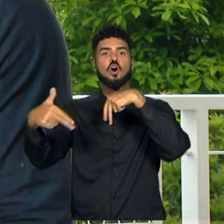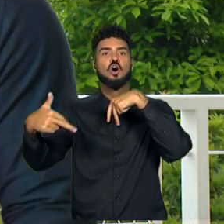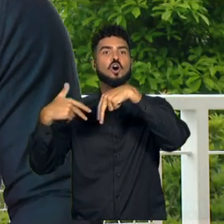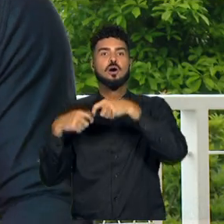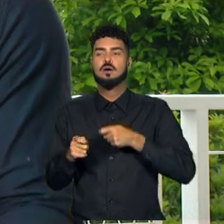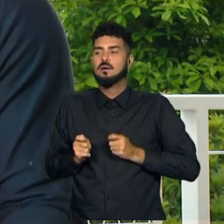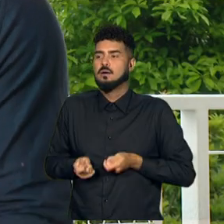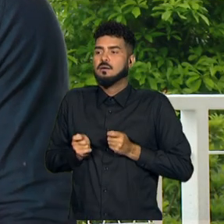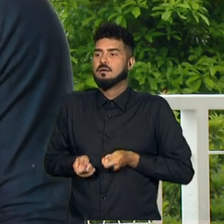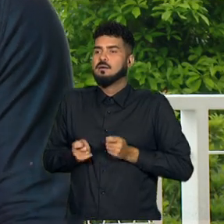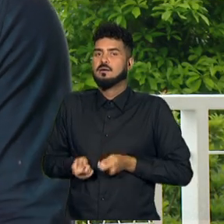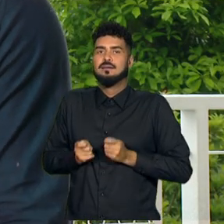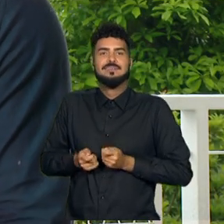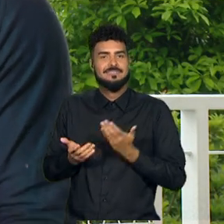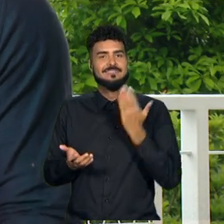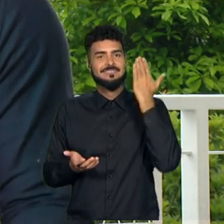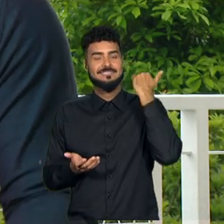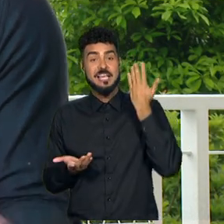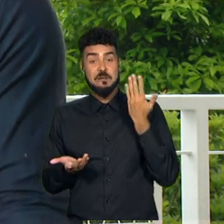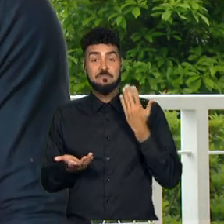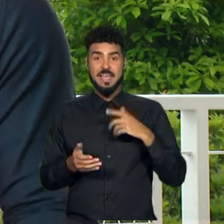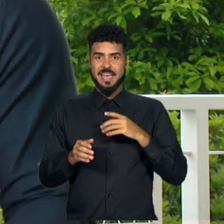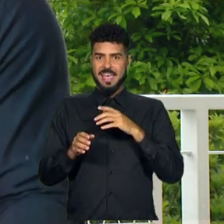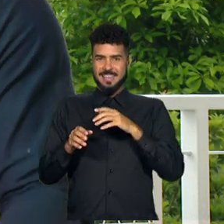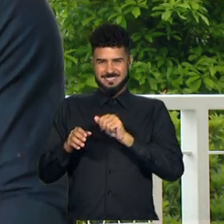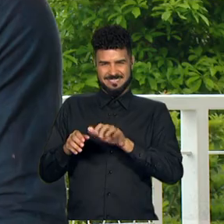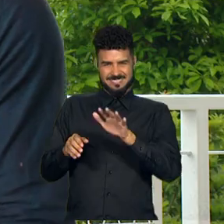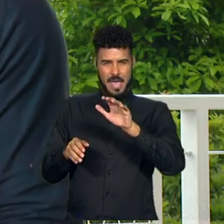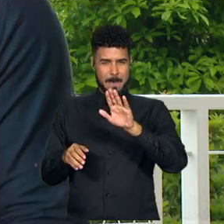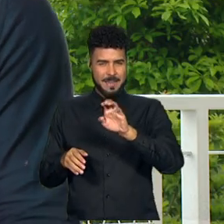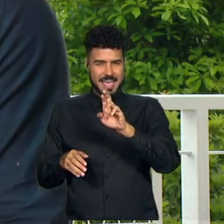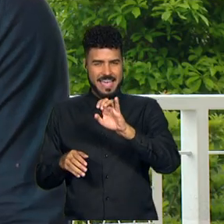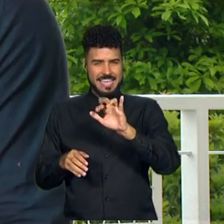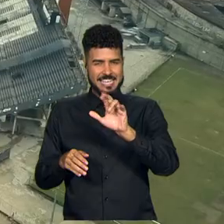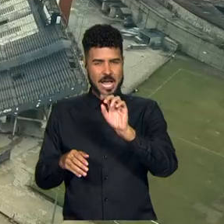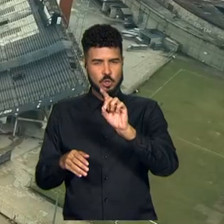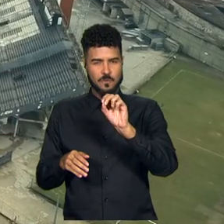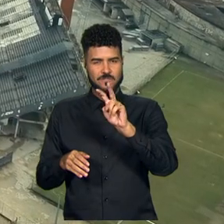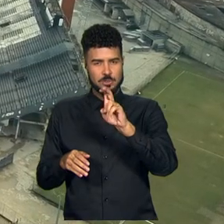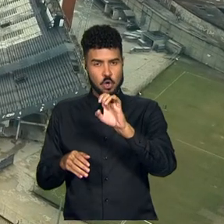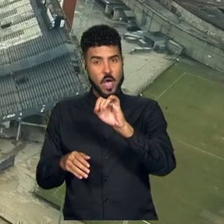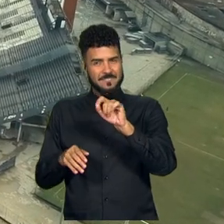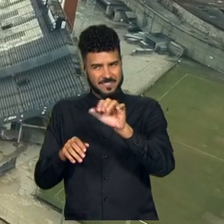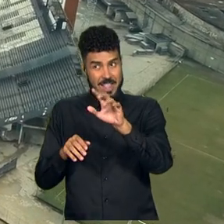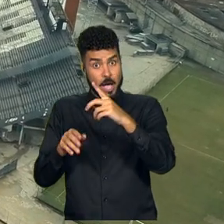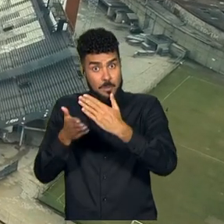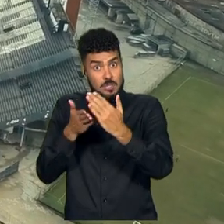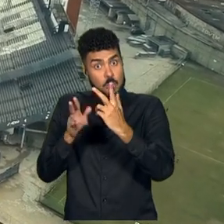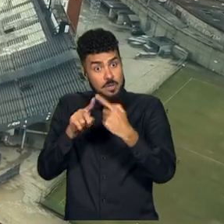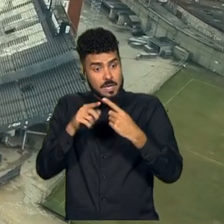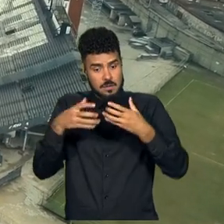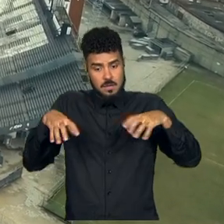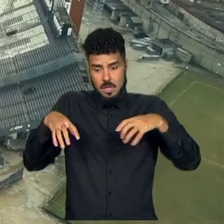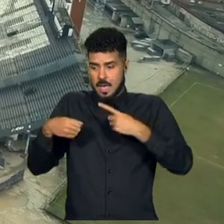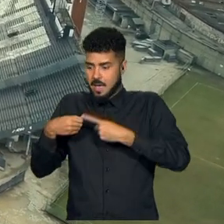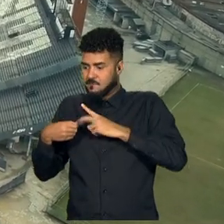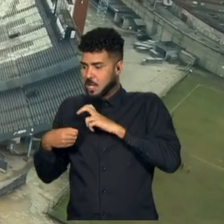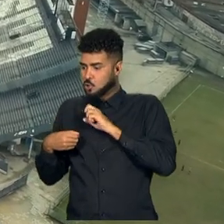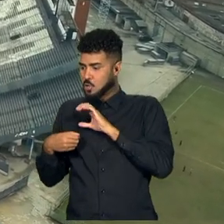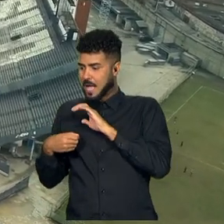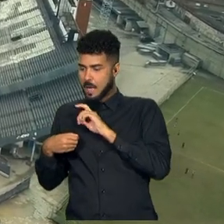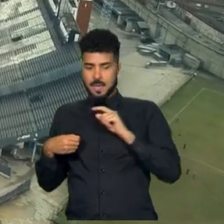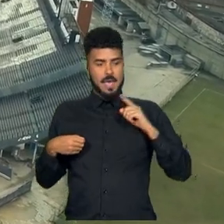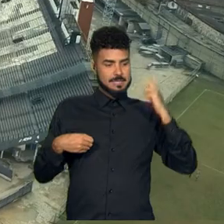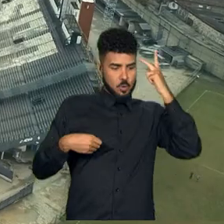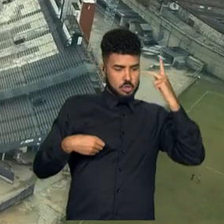barreira do Vasco é um pouco reflexo desse processo de ocupação dos bairros de São Cristóvão e do bairro Vasco da Gama, né? E ela começa a ser construída junto com esse processo de, digamos